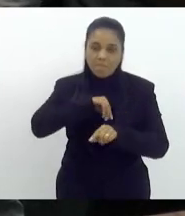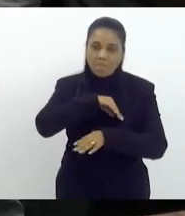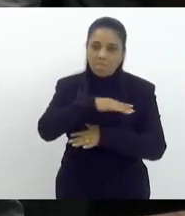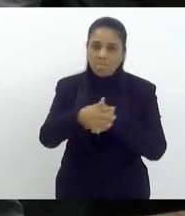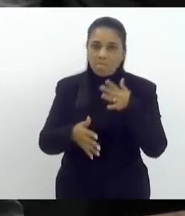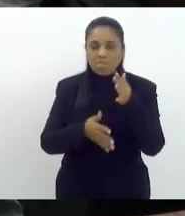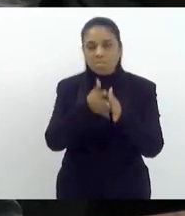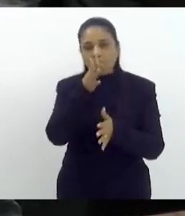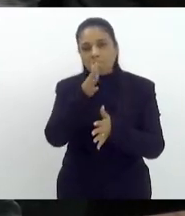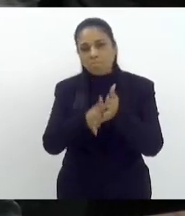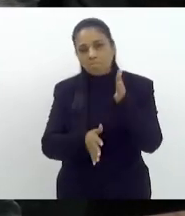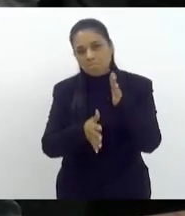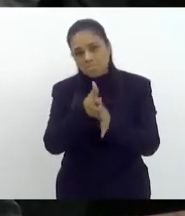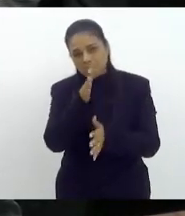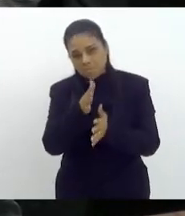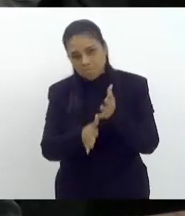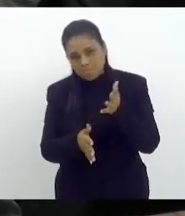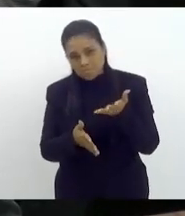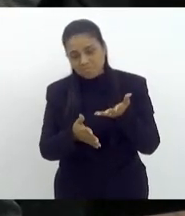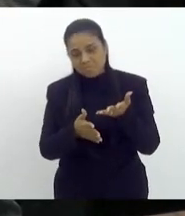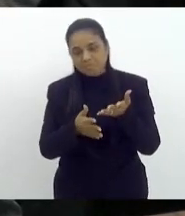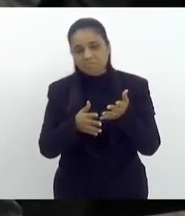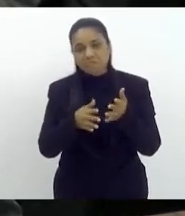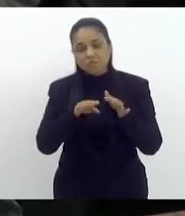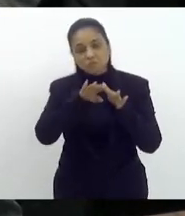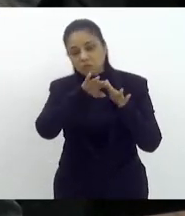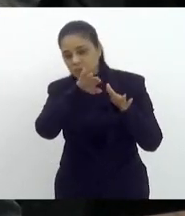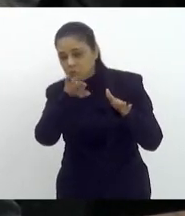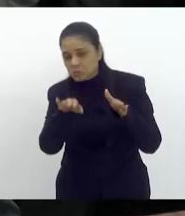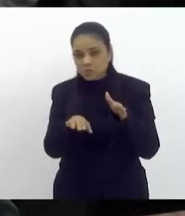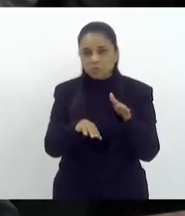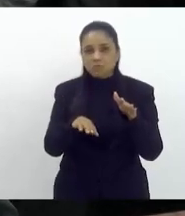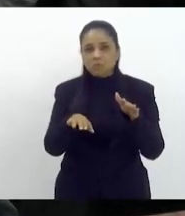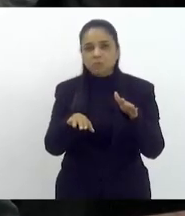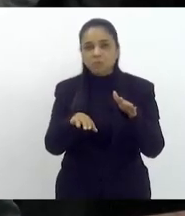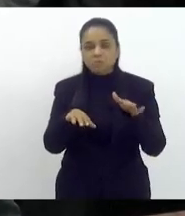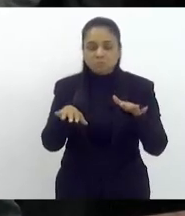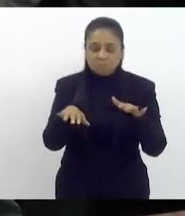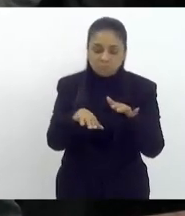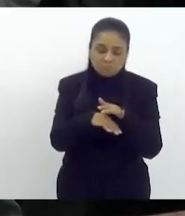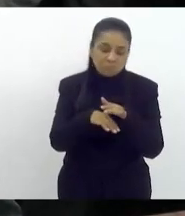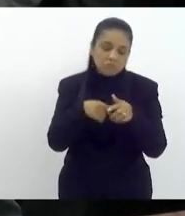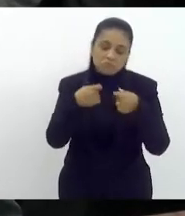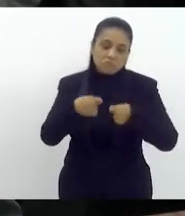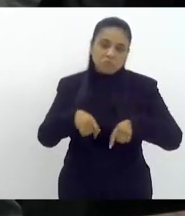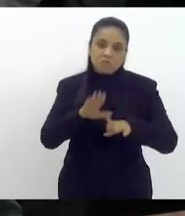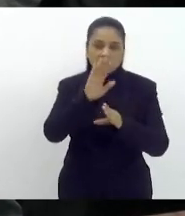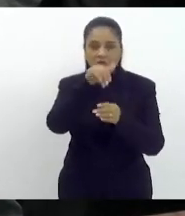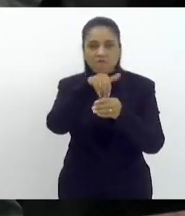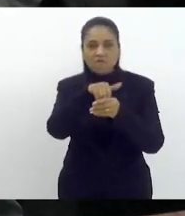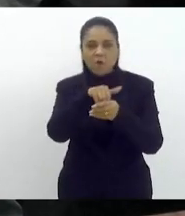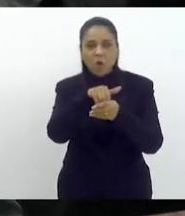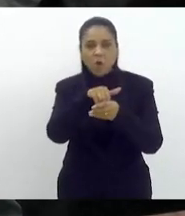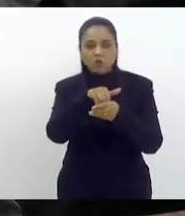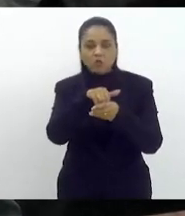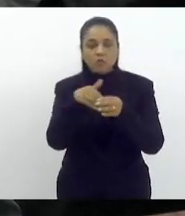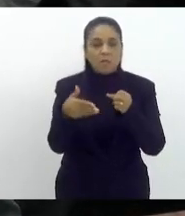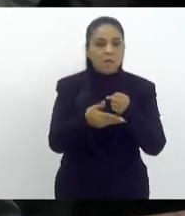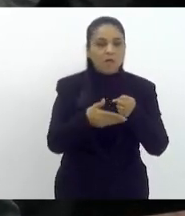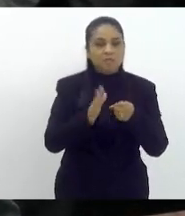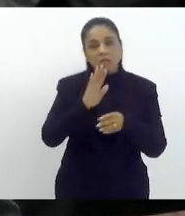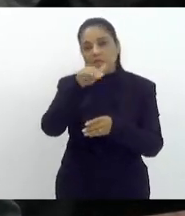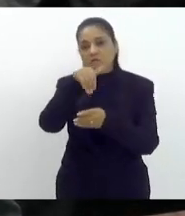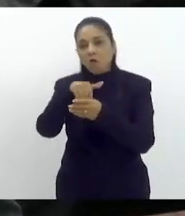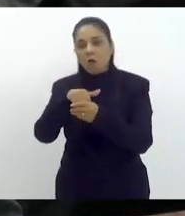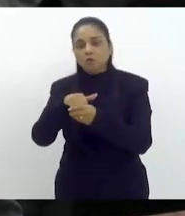da oposição uma verdadeira subjugação que não precisaria nem do voto da base nem do voto na posição bastaria o presidente